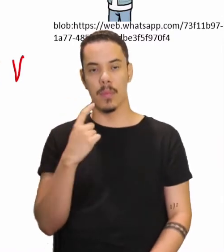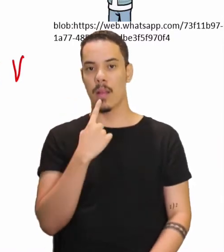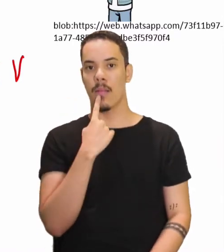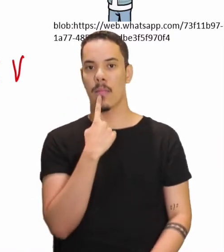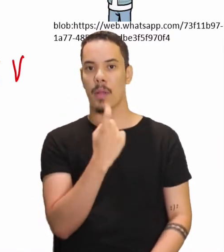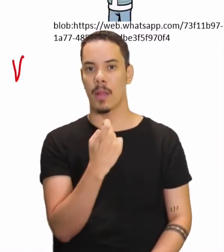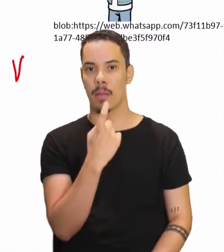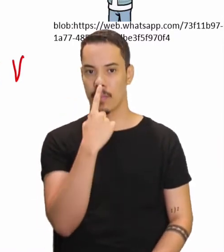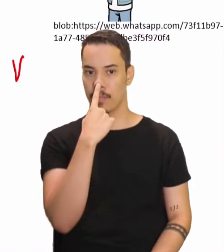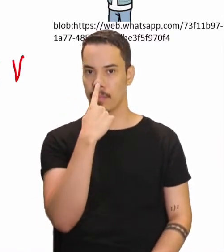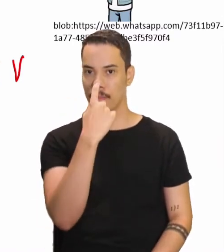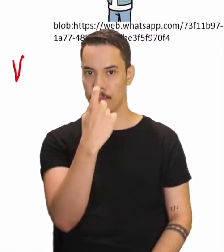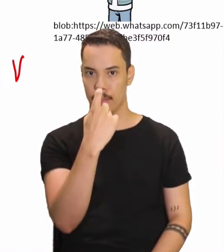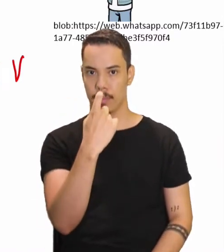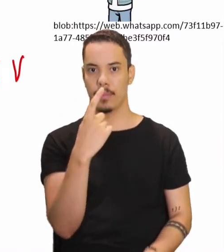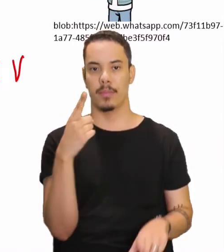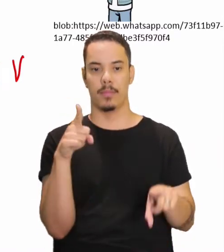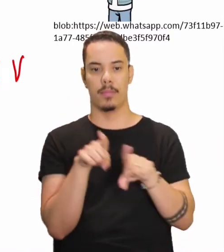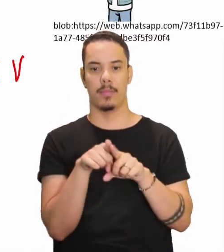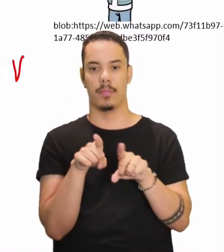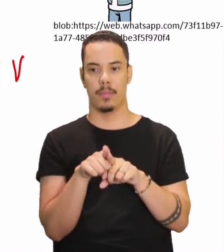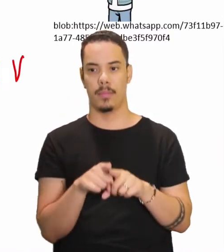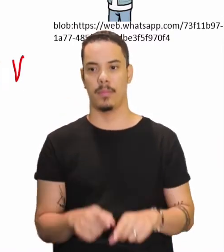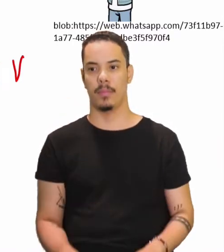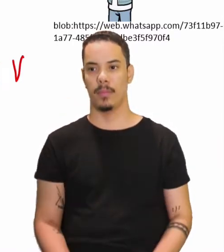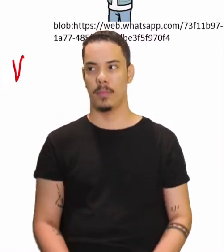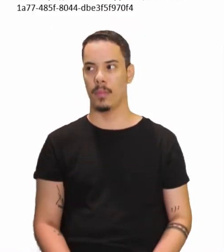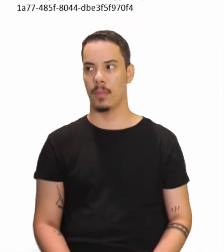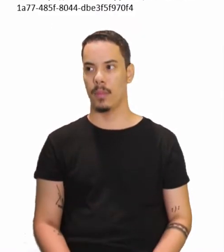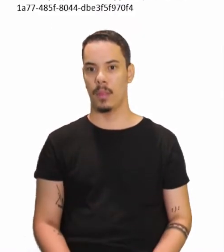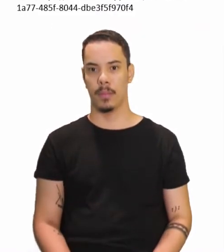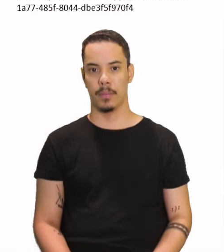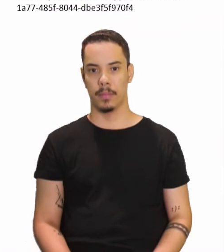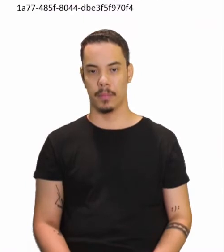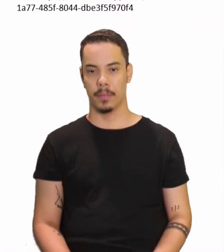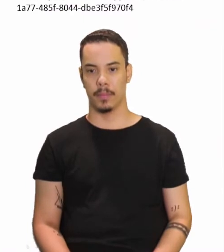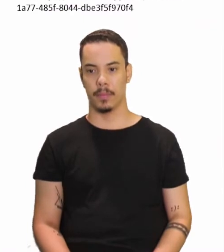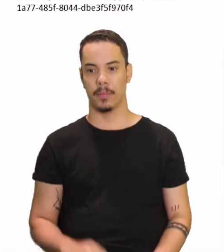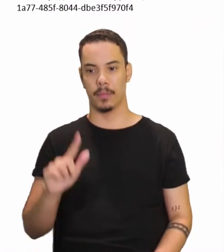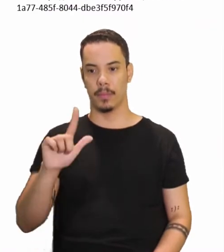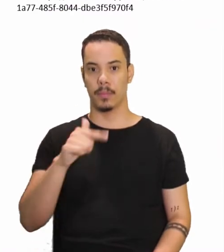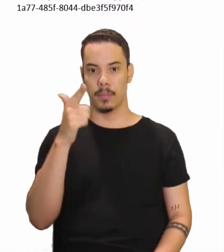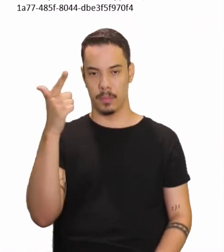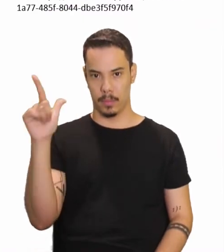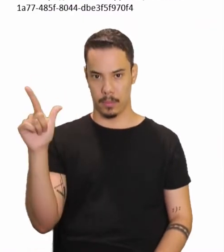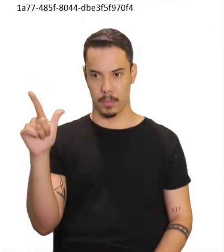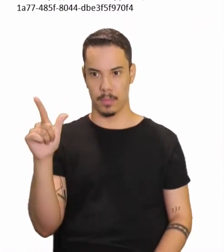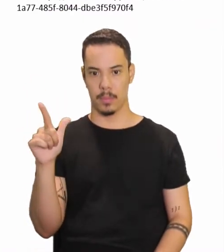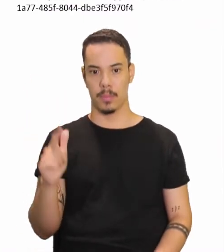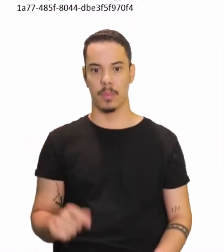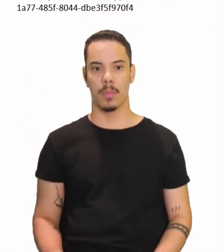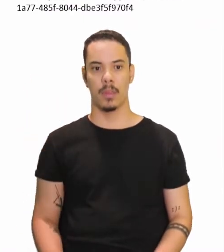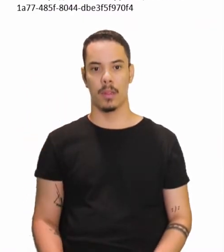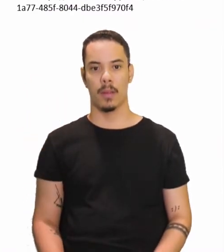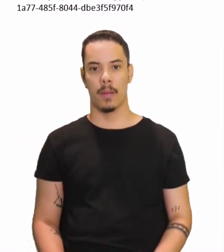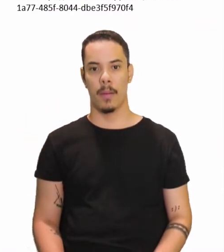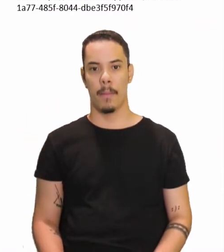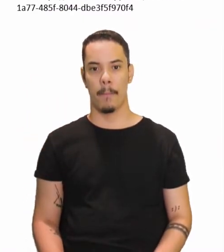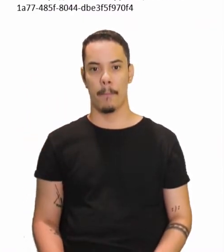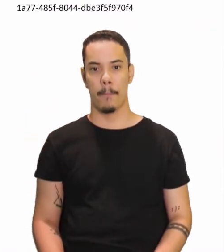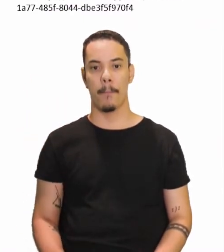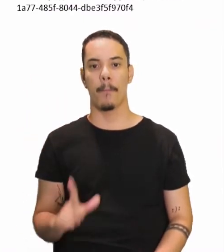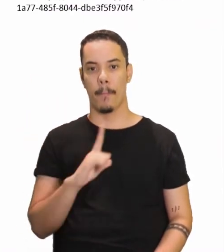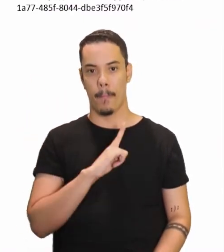boca, parte pelo nariz, tá certo? Então, muito bem. Outra classificação, além do ditongo, nós vamos entender que